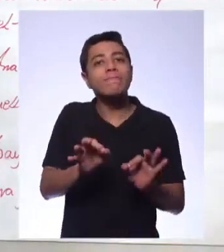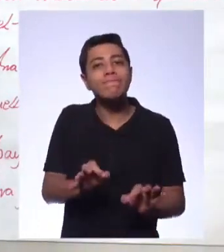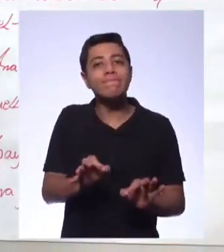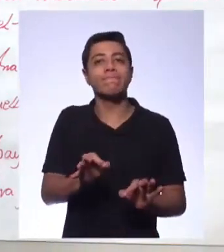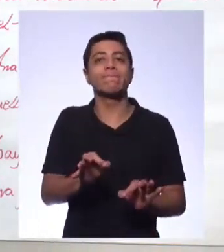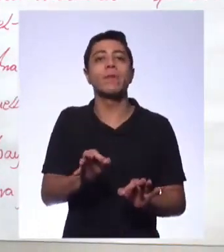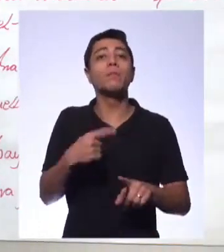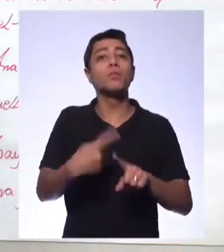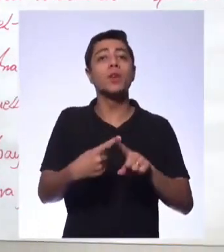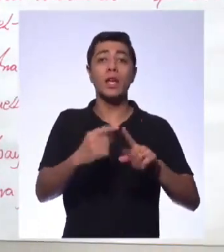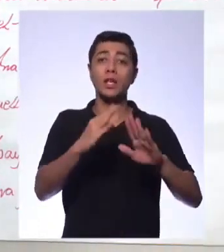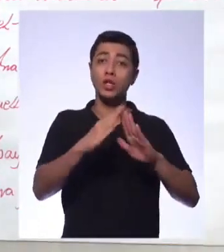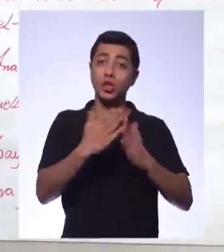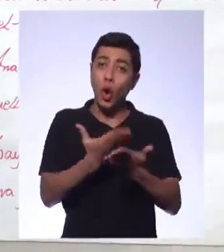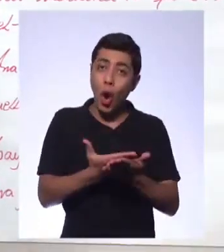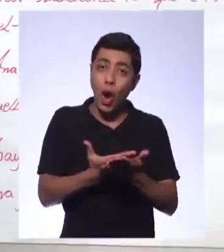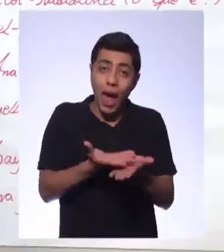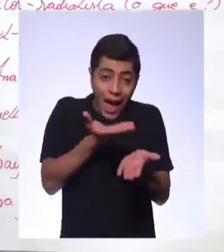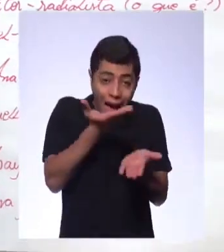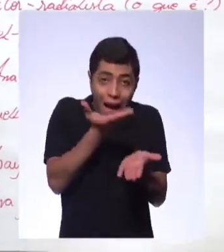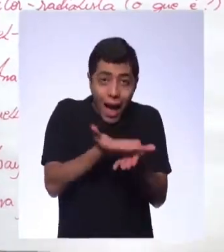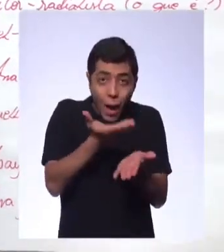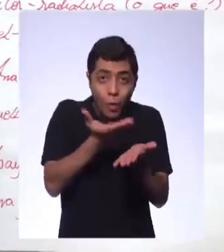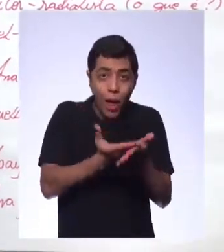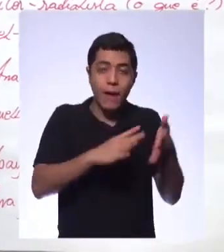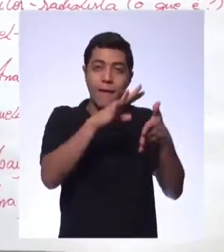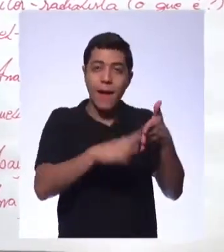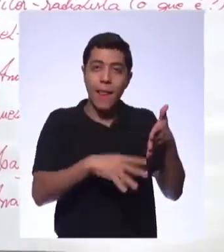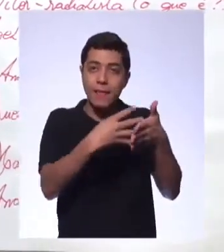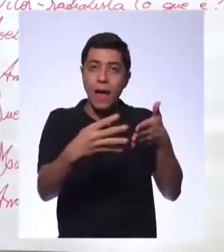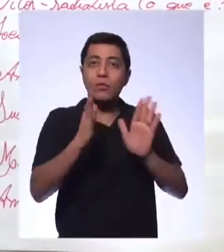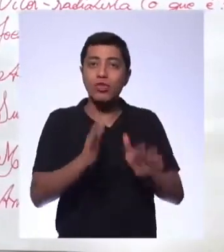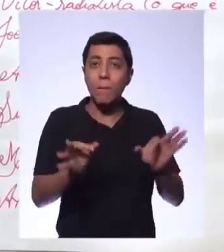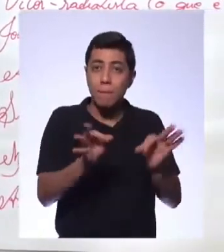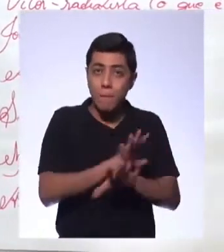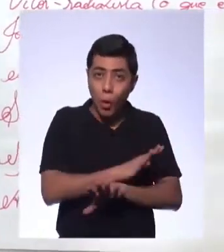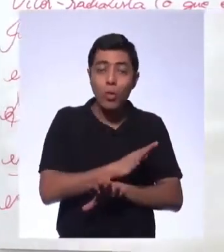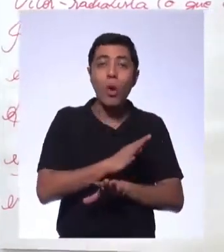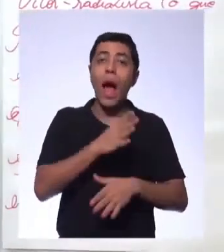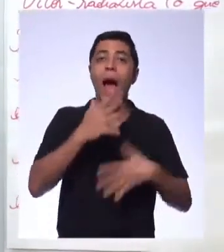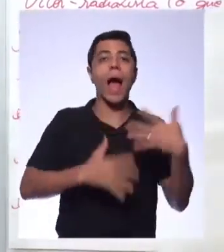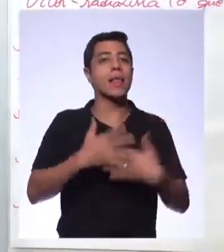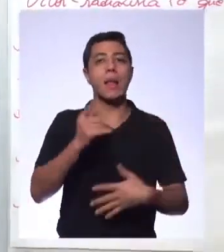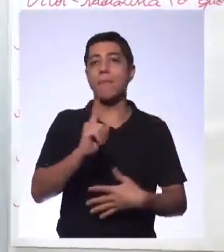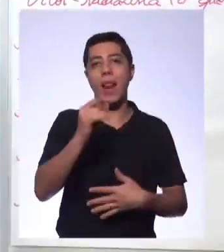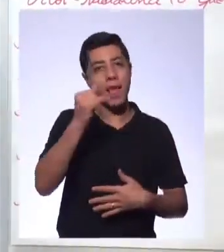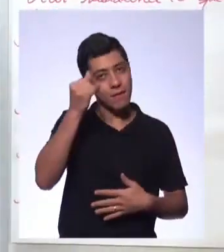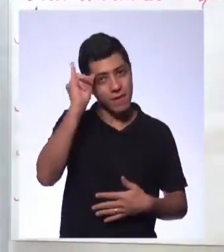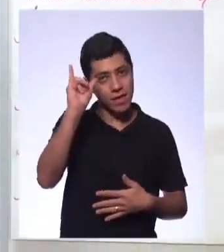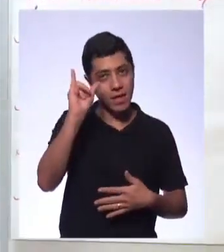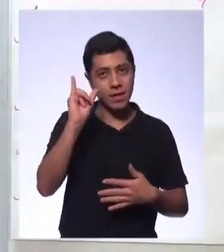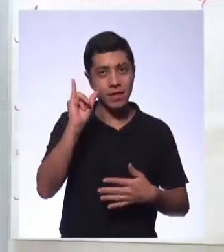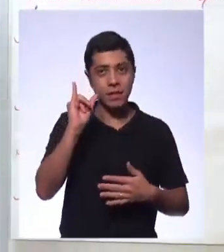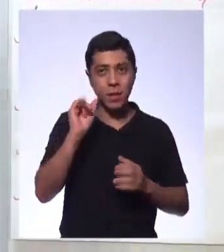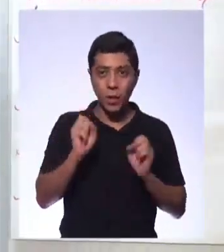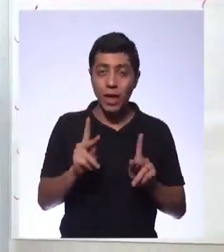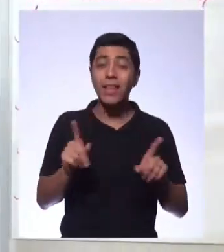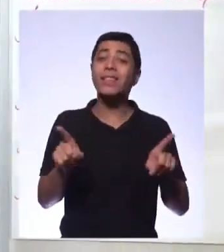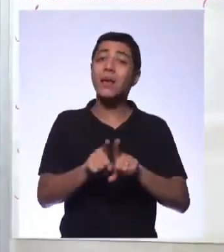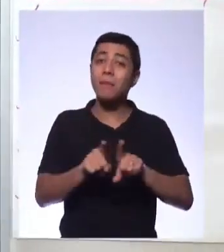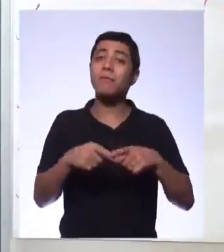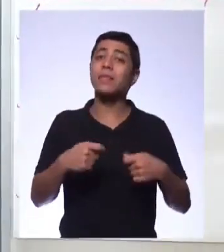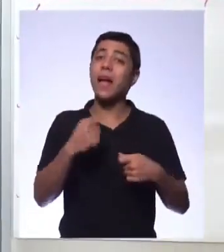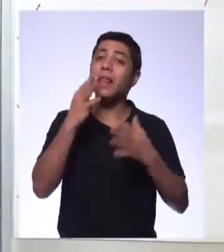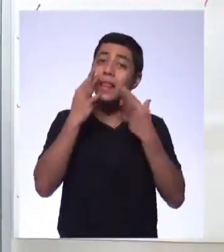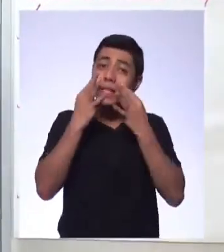andamento dos trabalhos escolares, o calendário que já está pré-estabelecido, e também para evitar esvaziamento, né? Não adianta nada você montar, né,